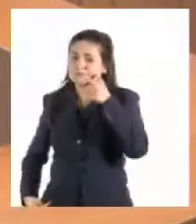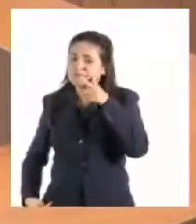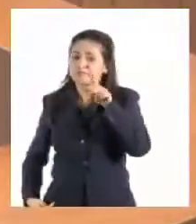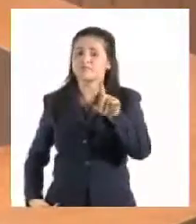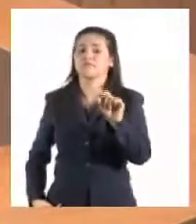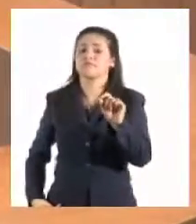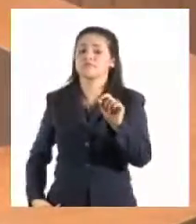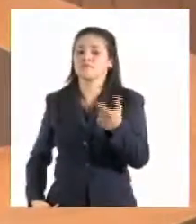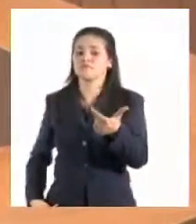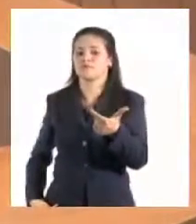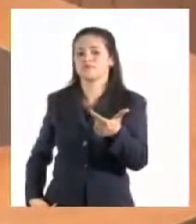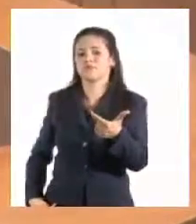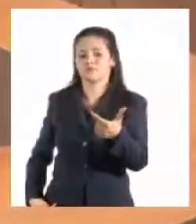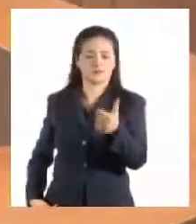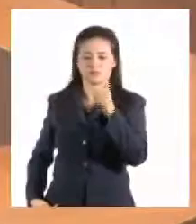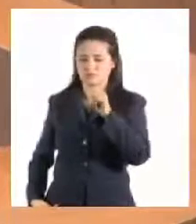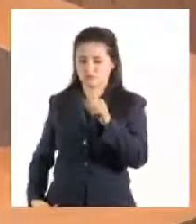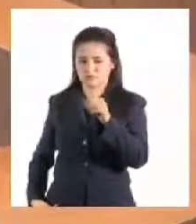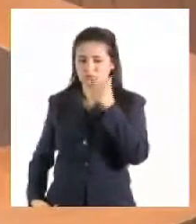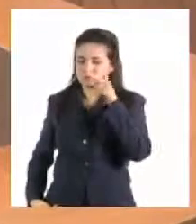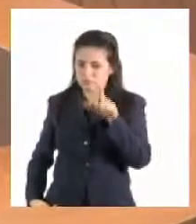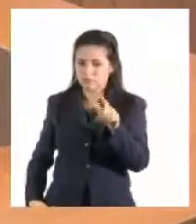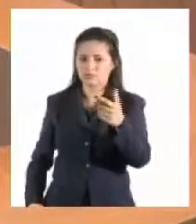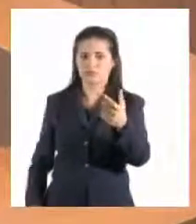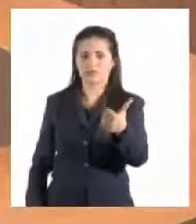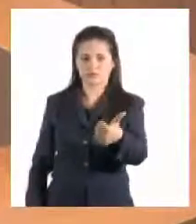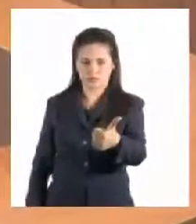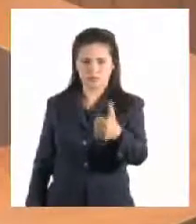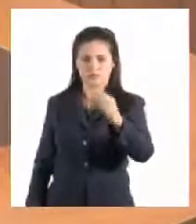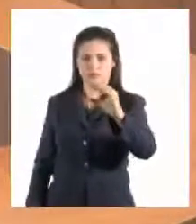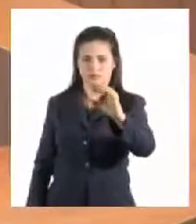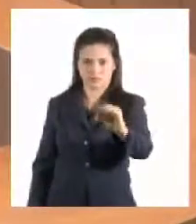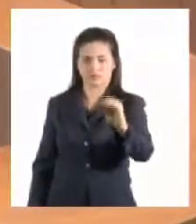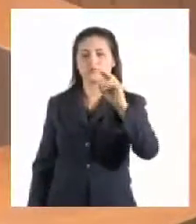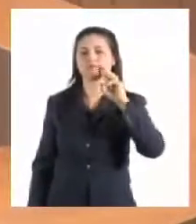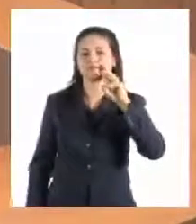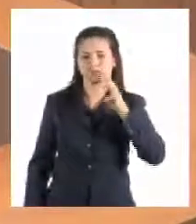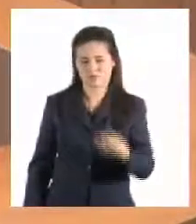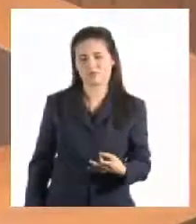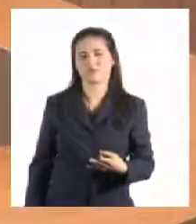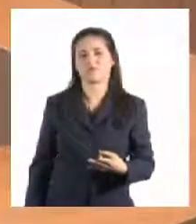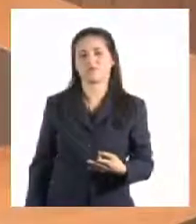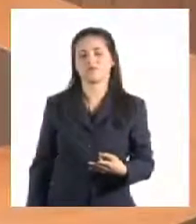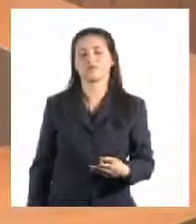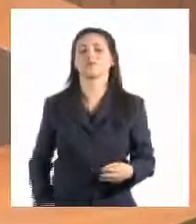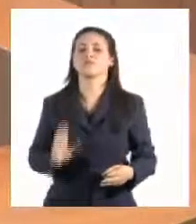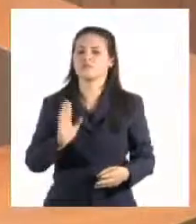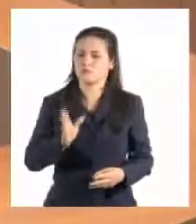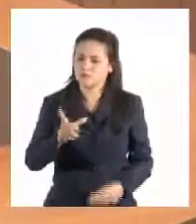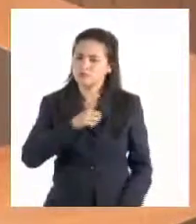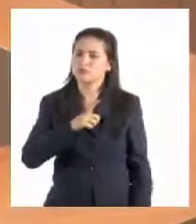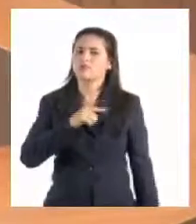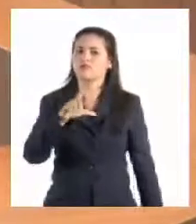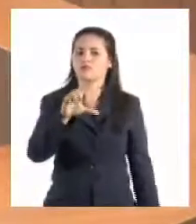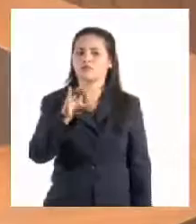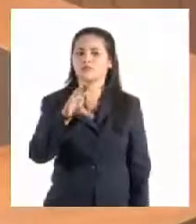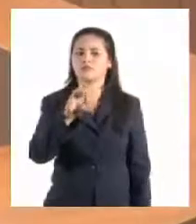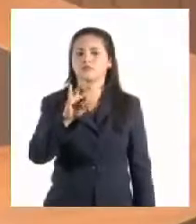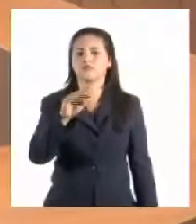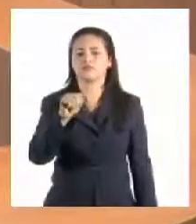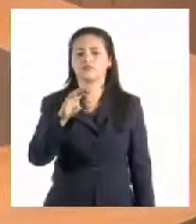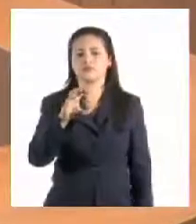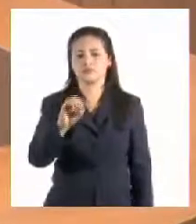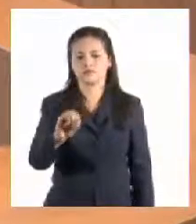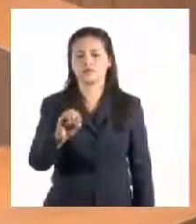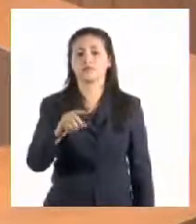de licitação, que é para a despoluição do Rio Calhau, que está em fase de licitação. Ou seja, o que eu